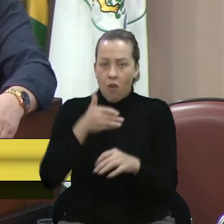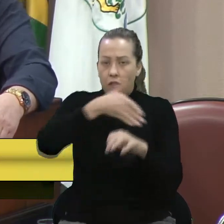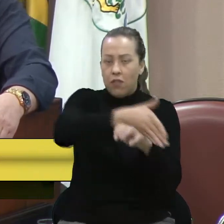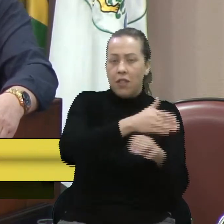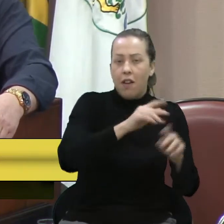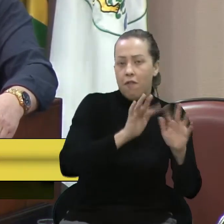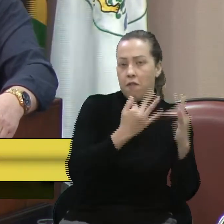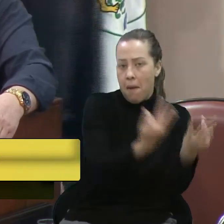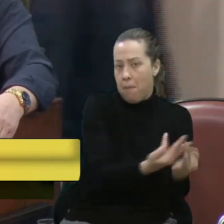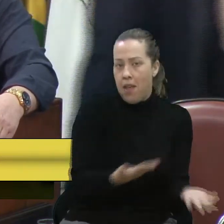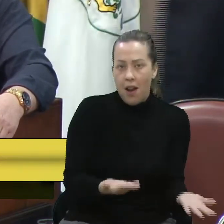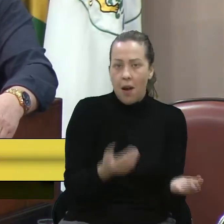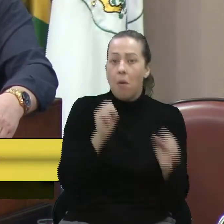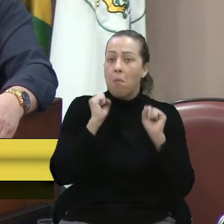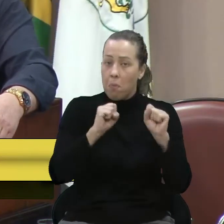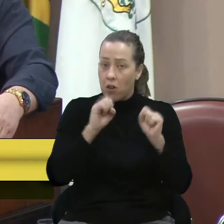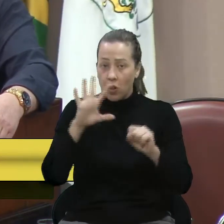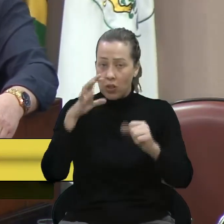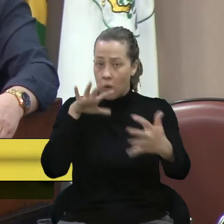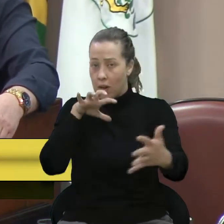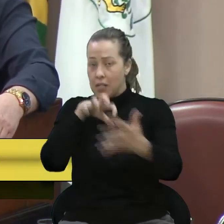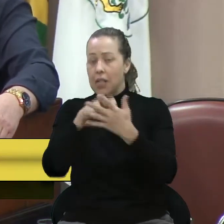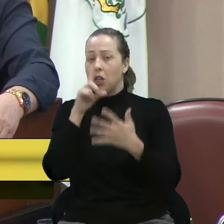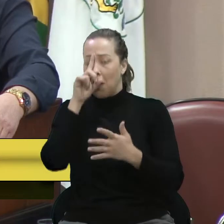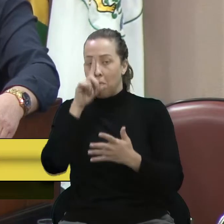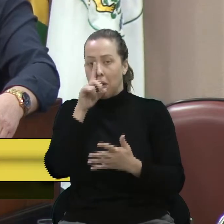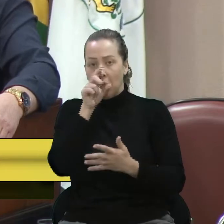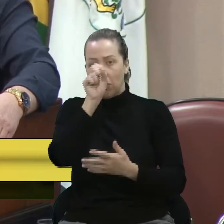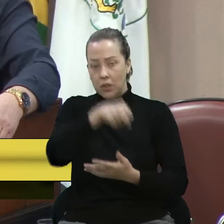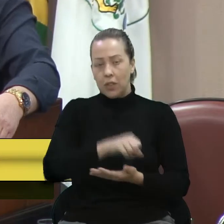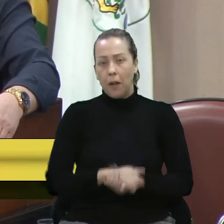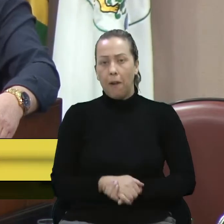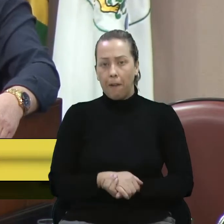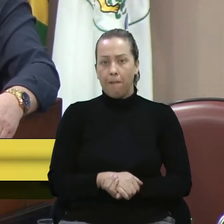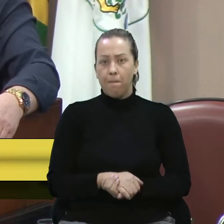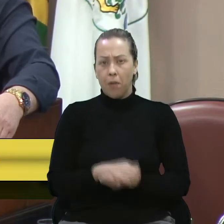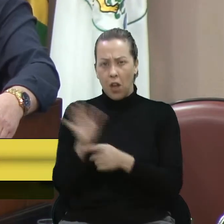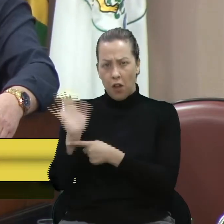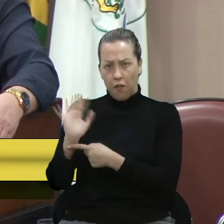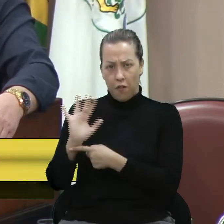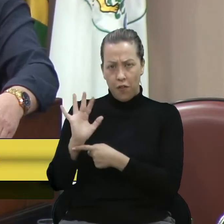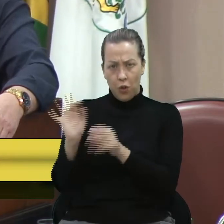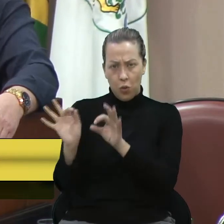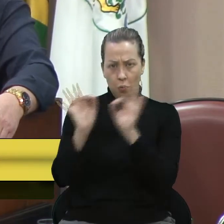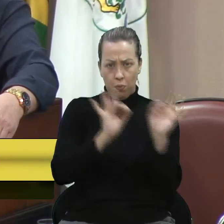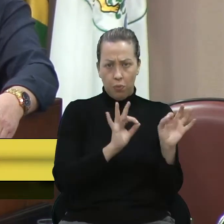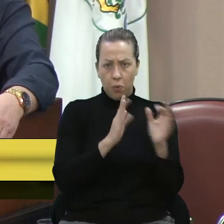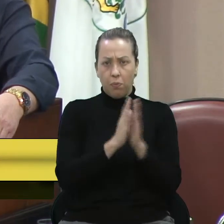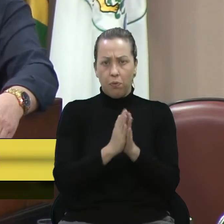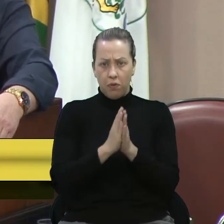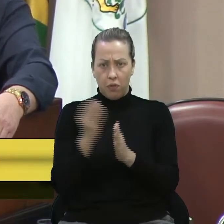parente, pode estar sofrendo um grande risco para essa situação. Tem como botar um vídeo? Pode botar um